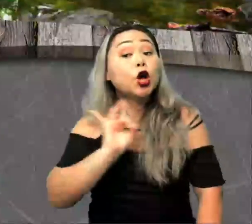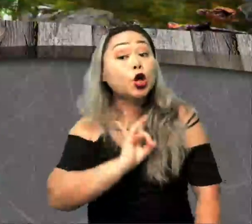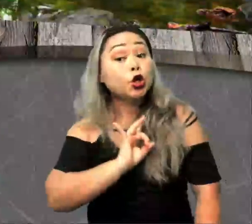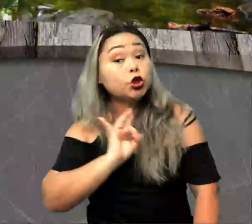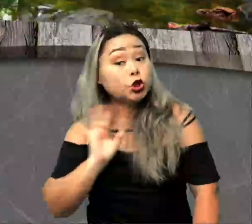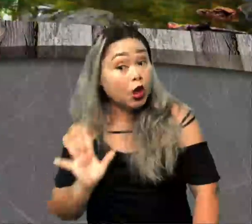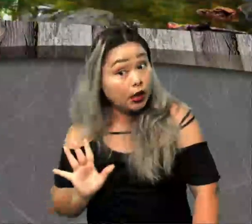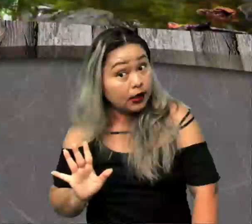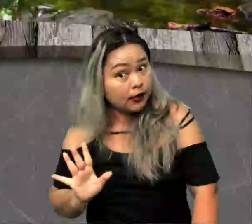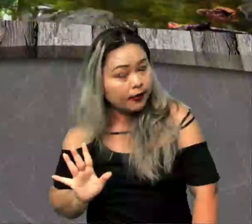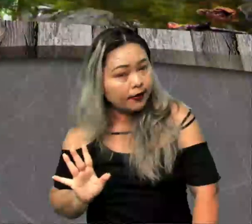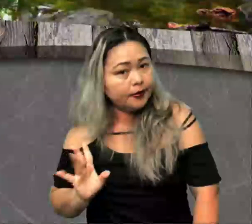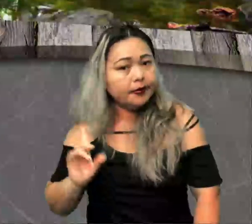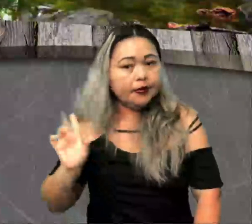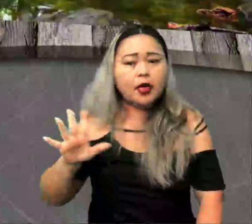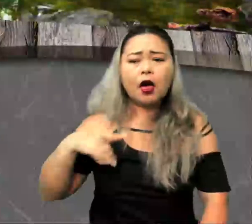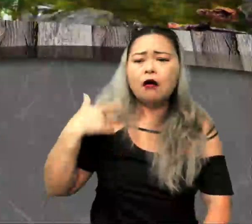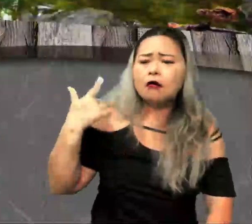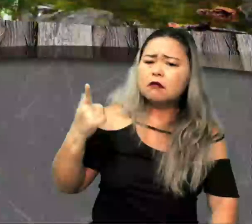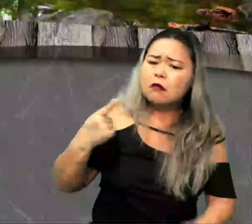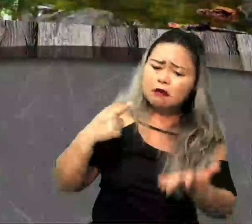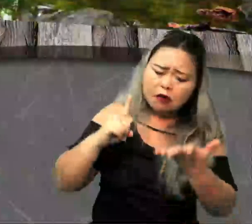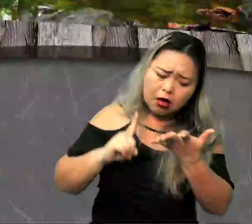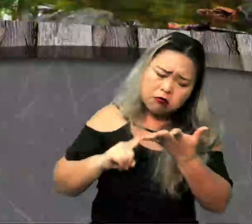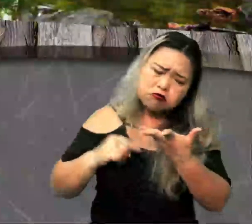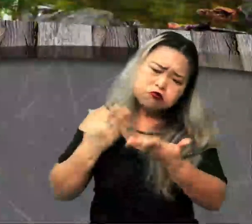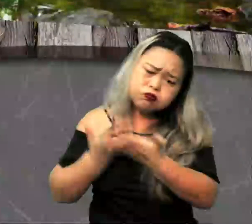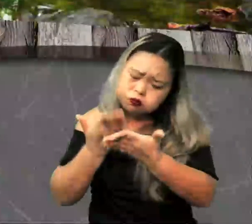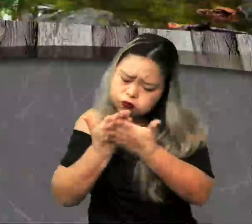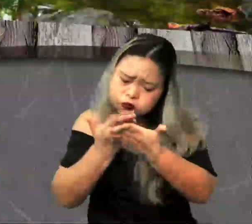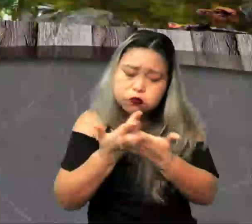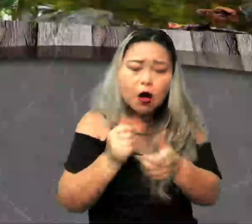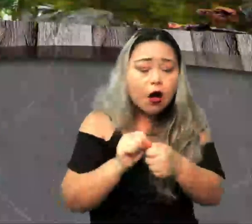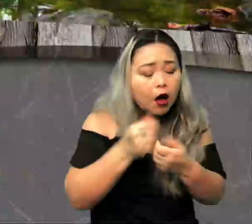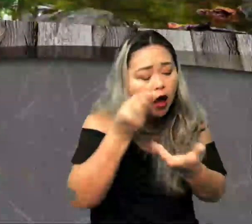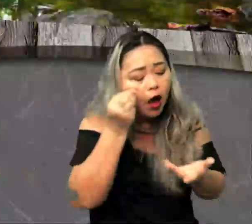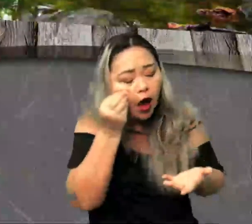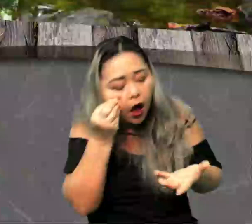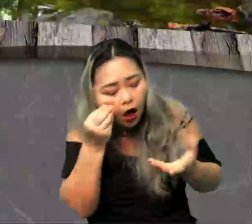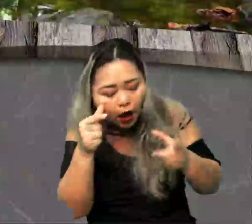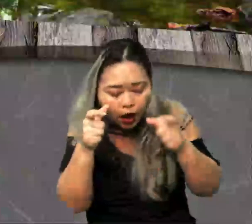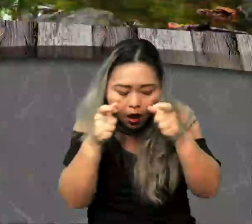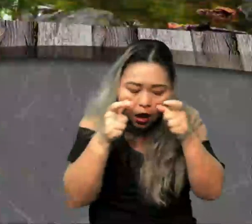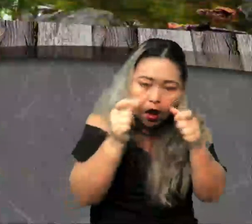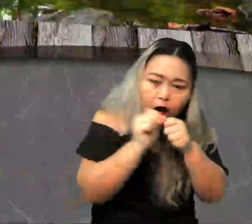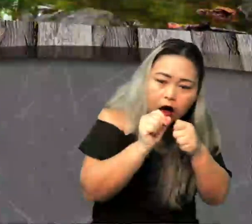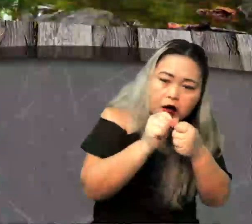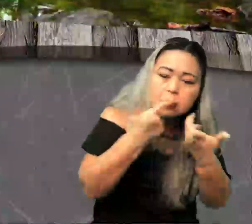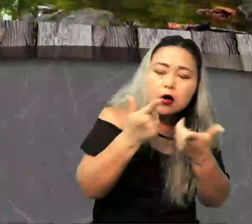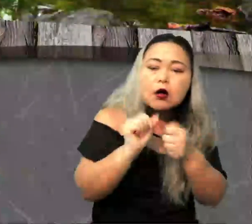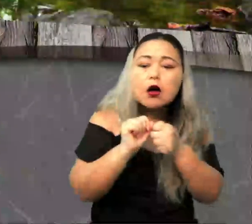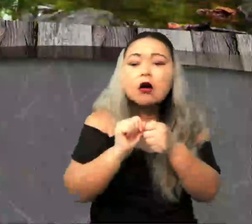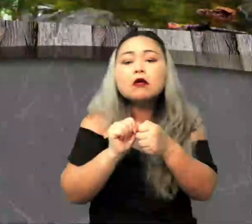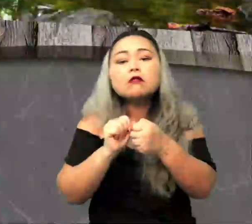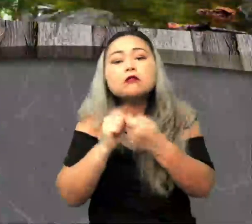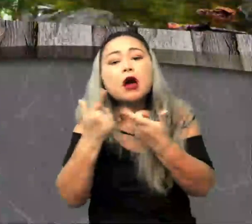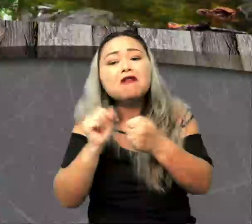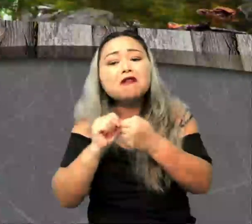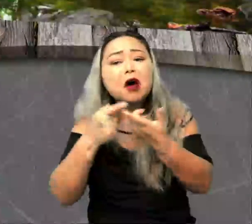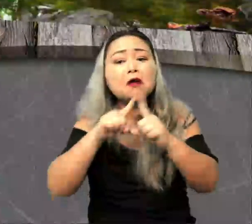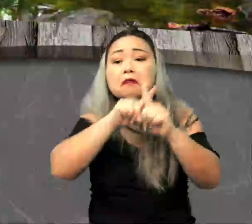que, depois de vários estudos, vários experimentos, depois de levantar várias hipóteses, percebeu-se